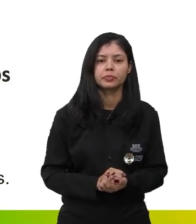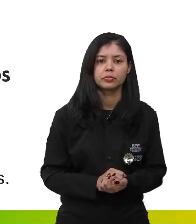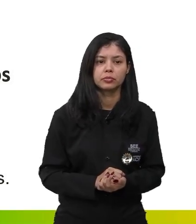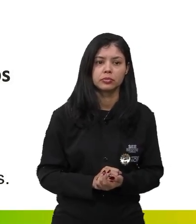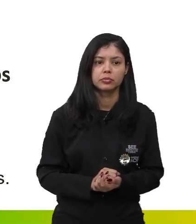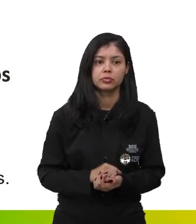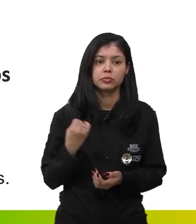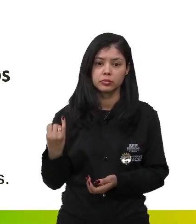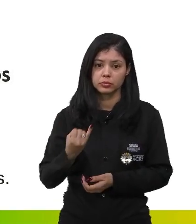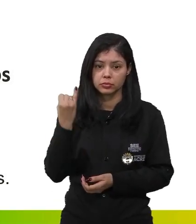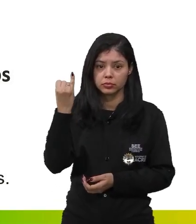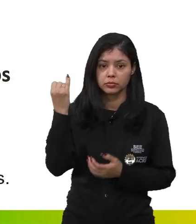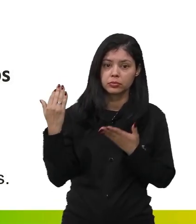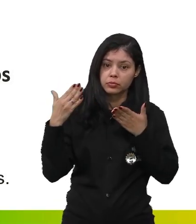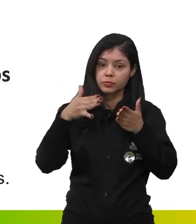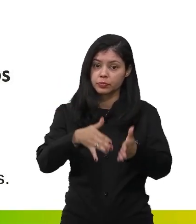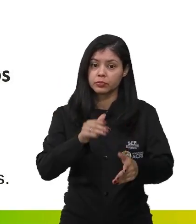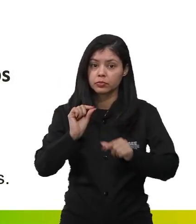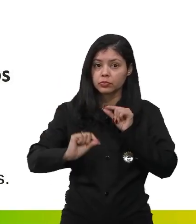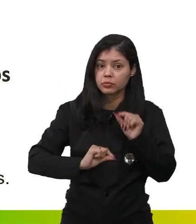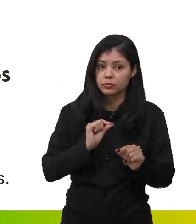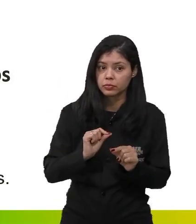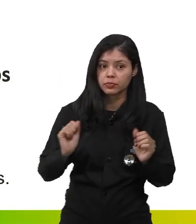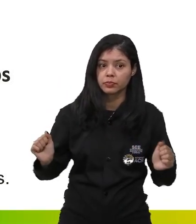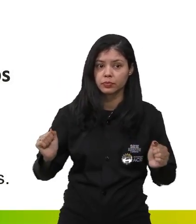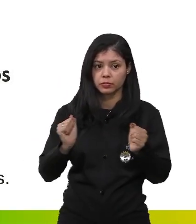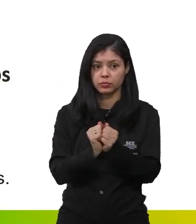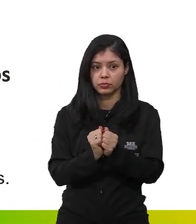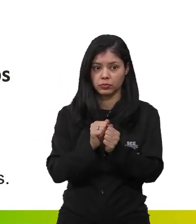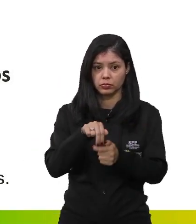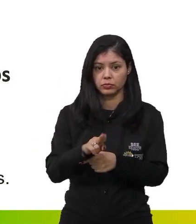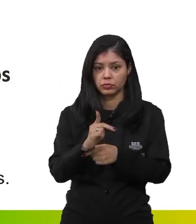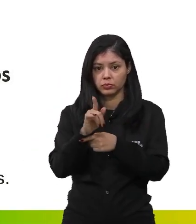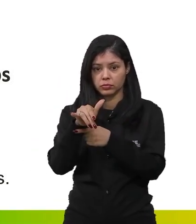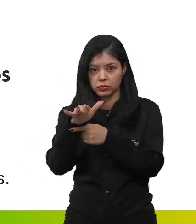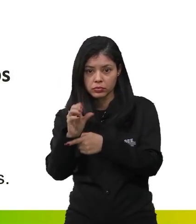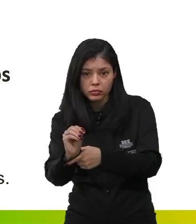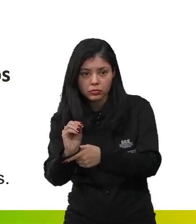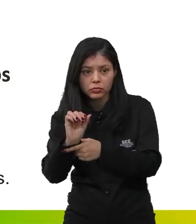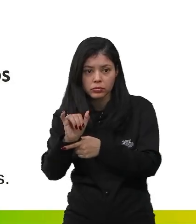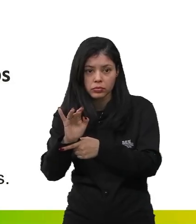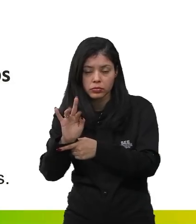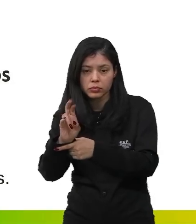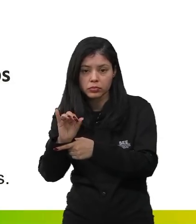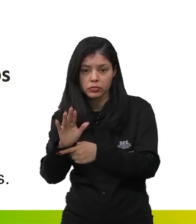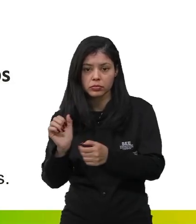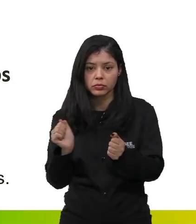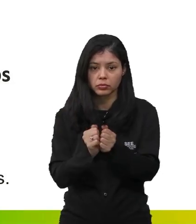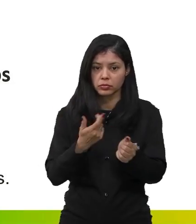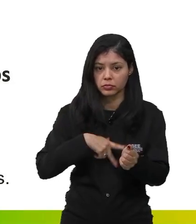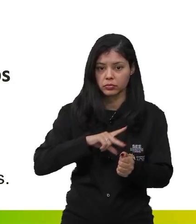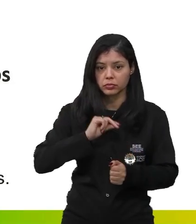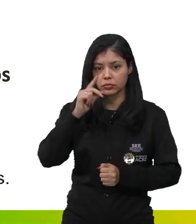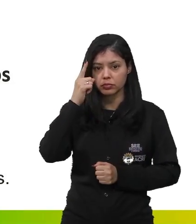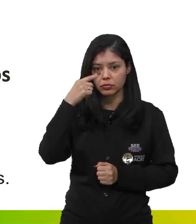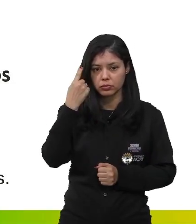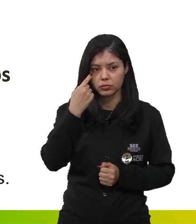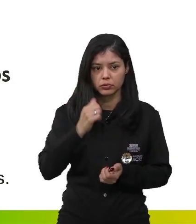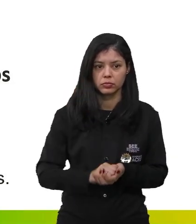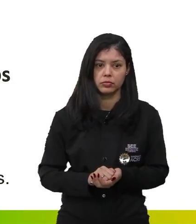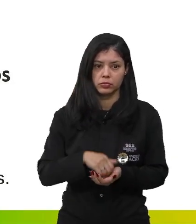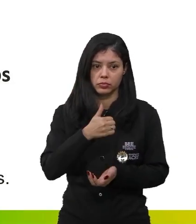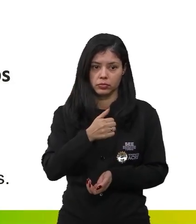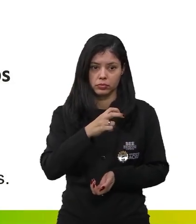O principal aqui é a União Ibérica. A união de Portugal e Espanha entre